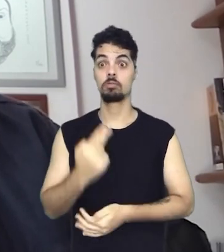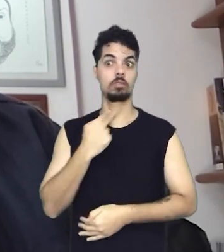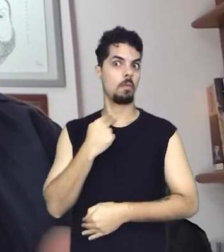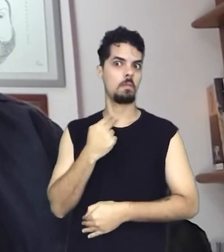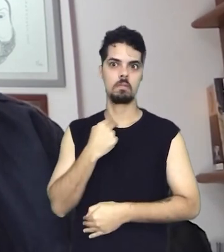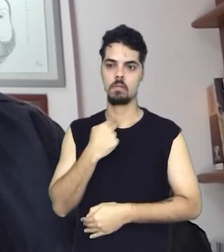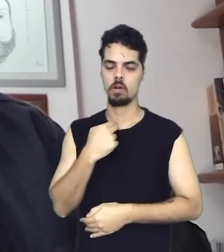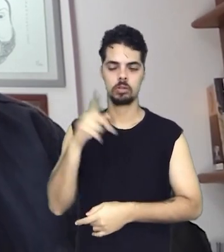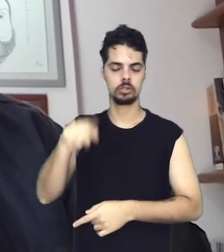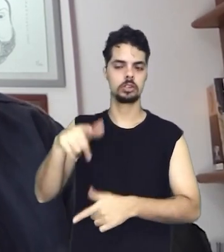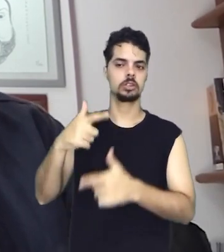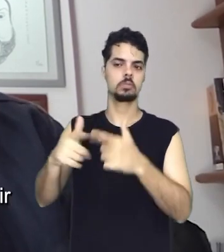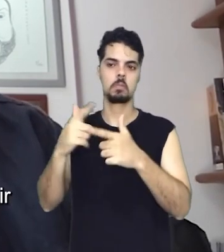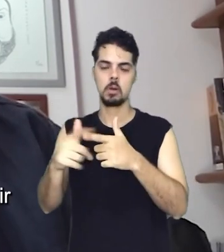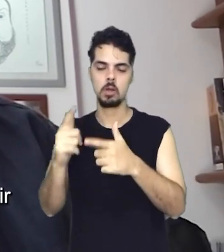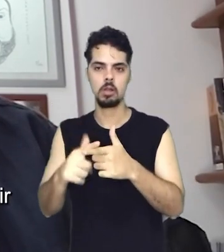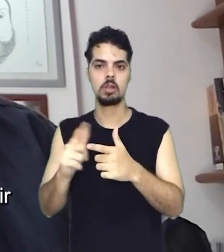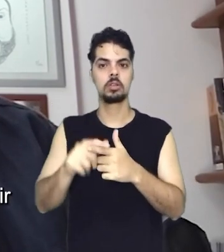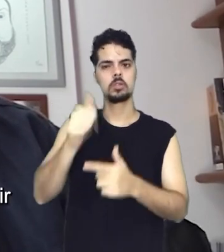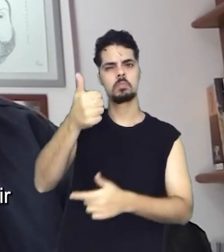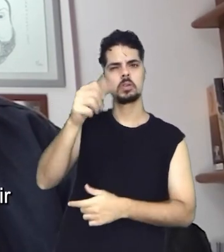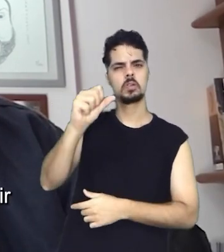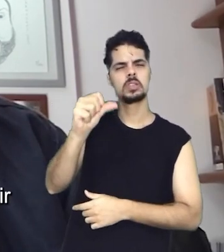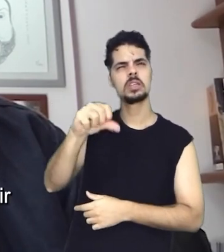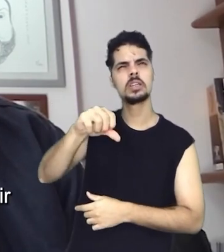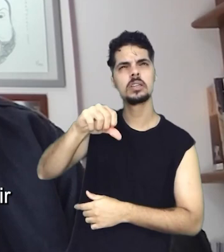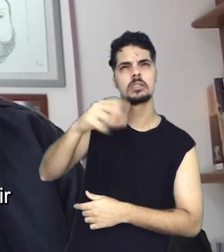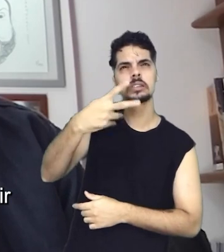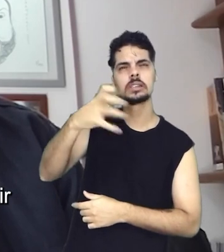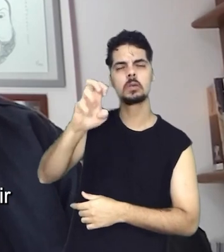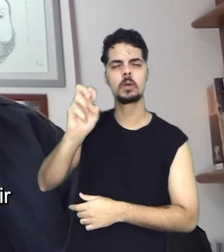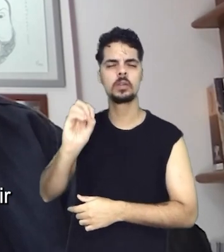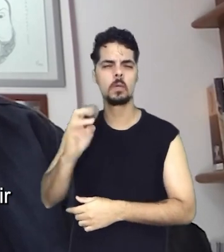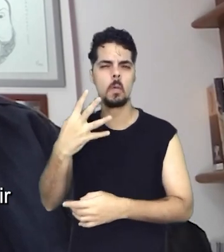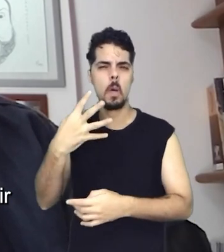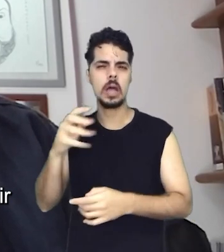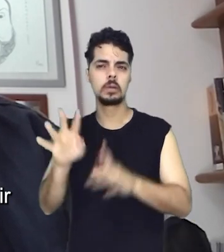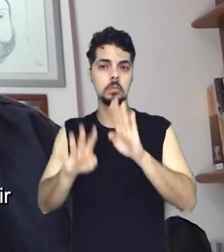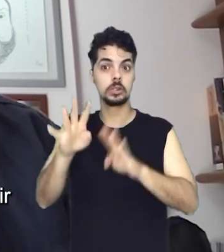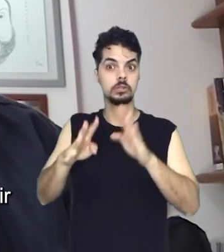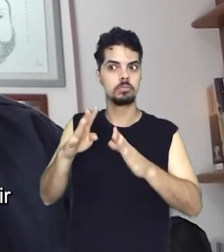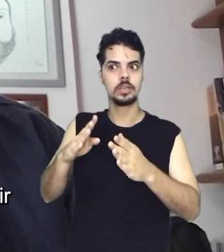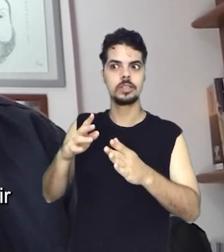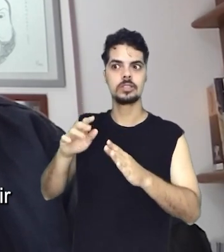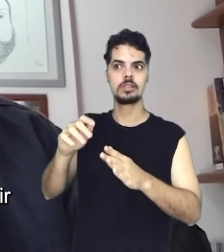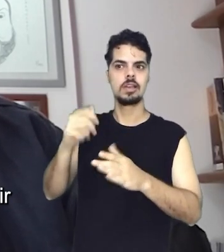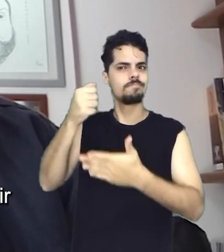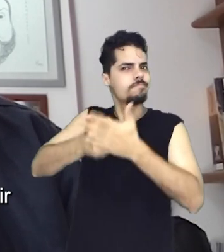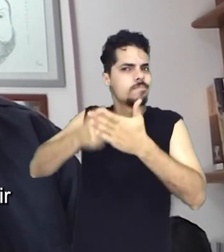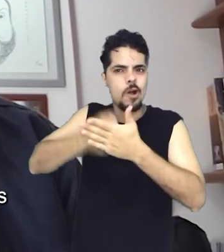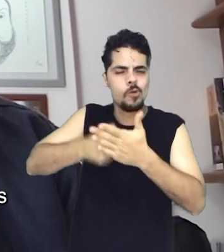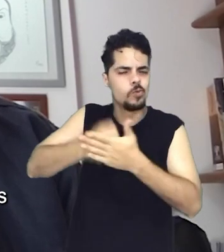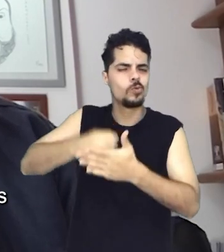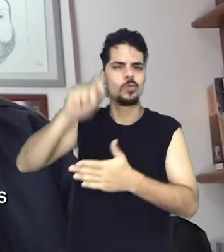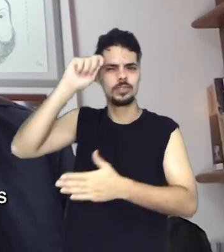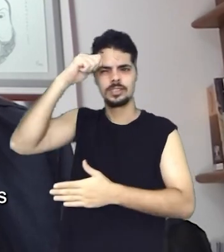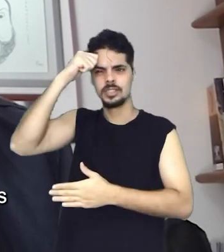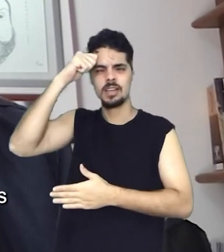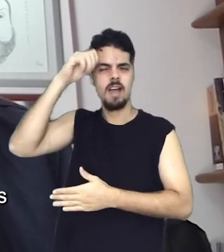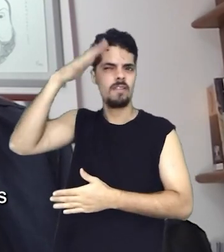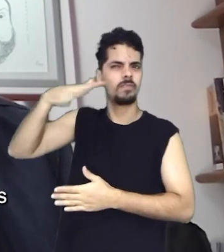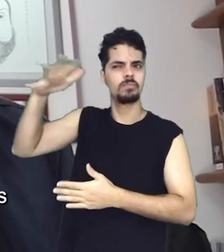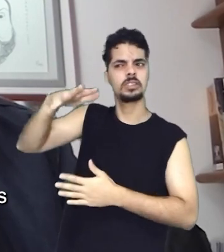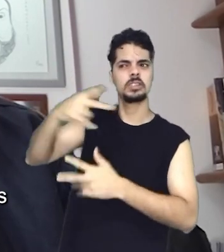função dessa questão posta na Constituição de 1824 se concluir que a luta pela igualdade política para os